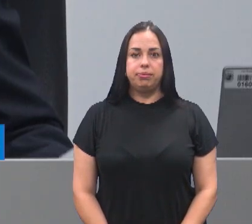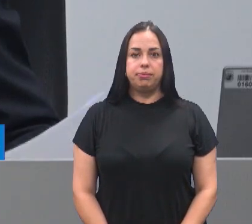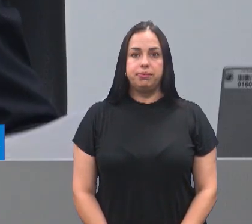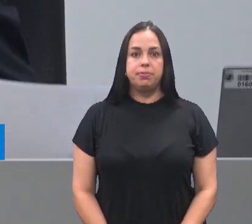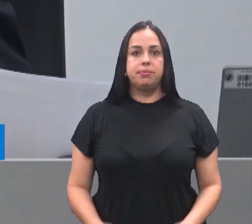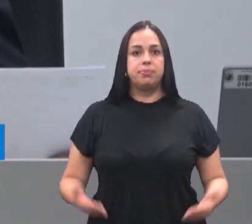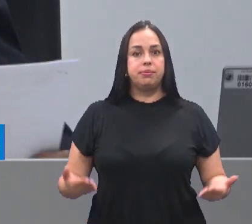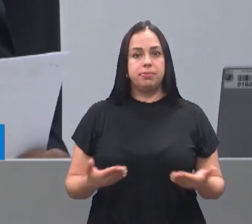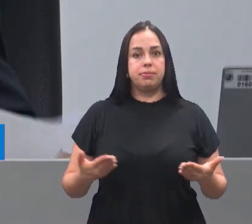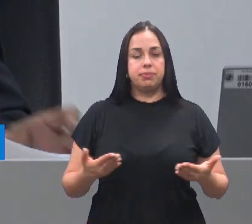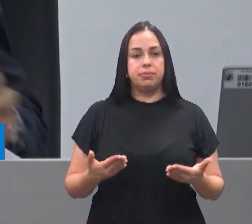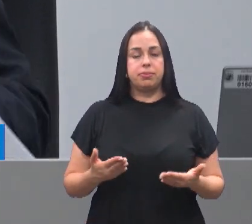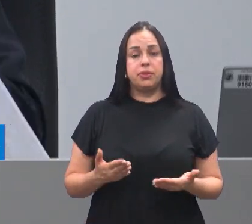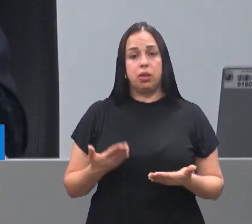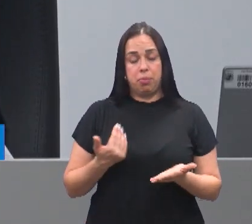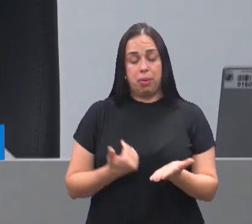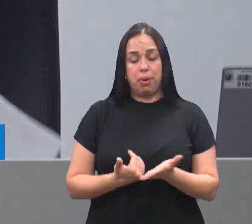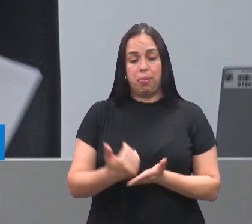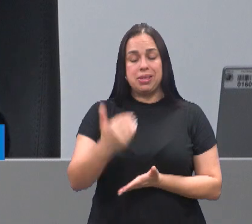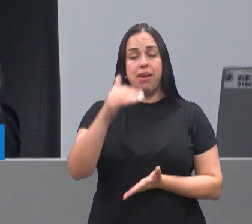Passaremos agora ao processo de votação.